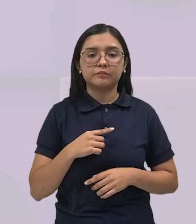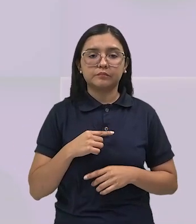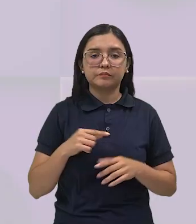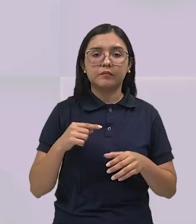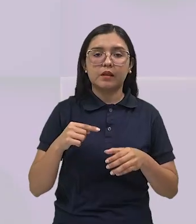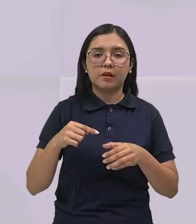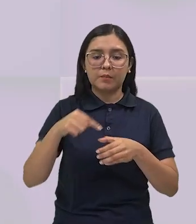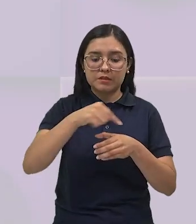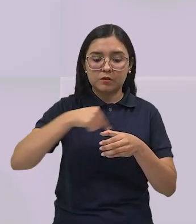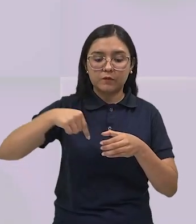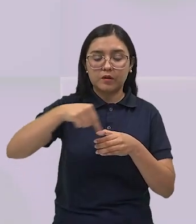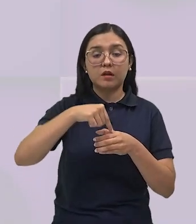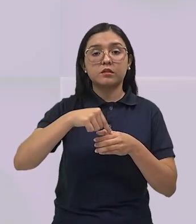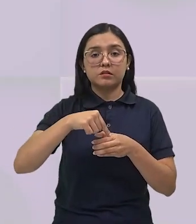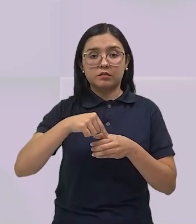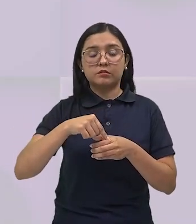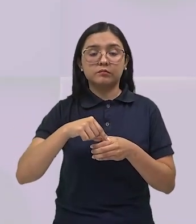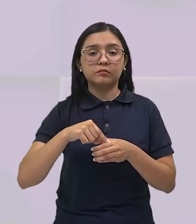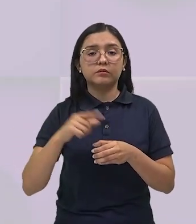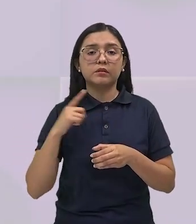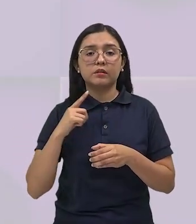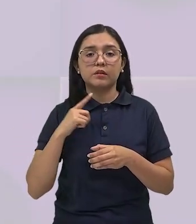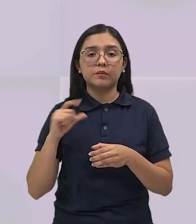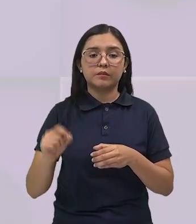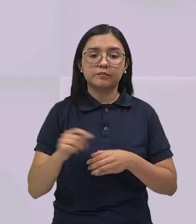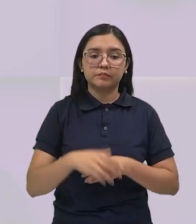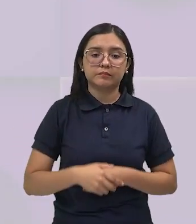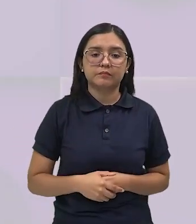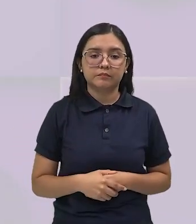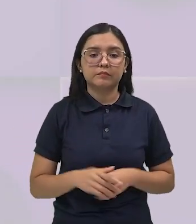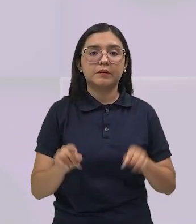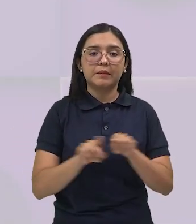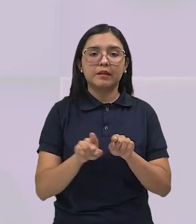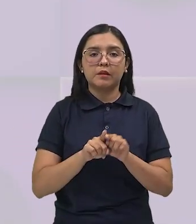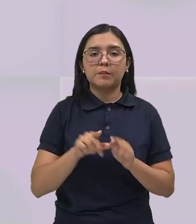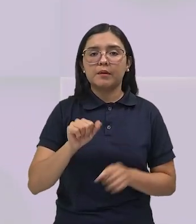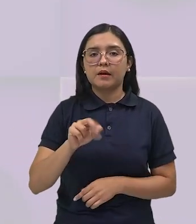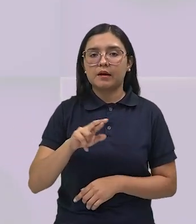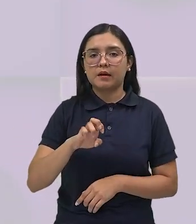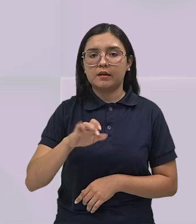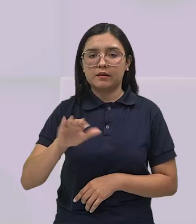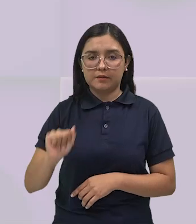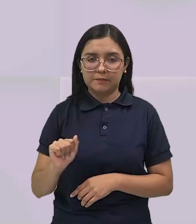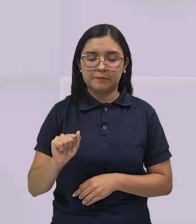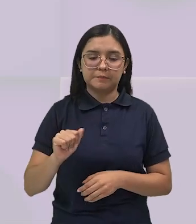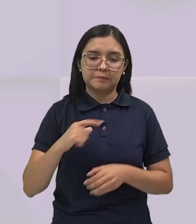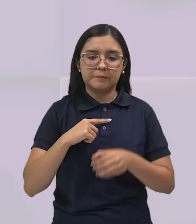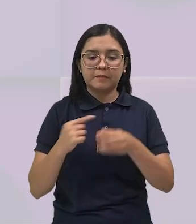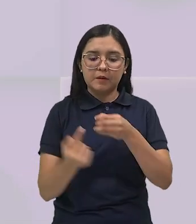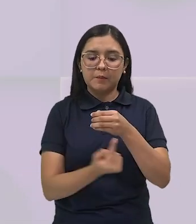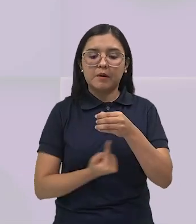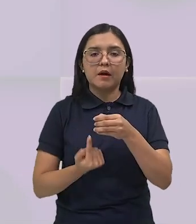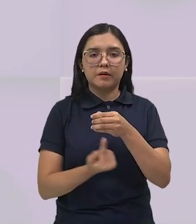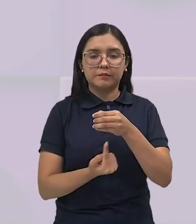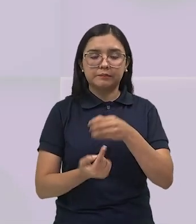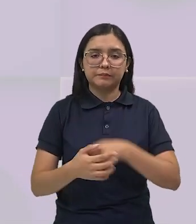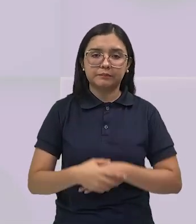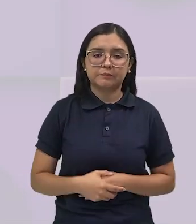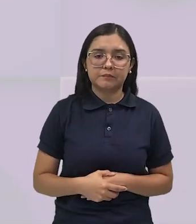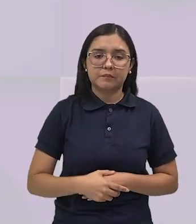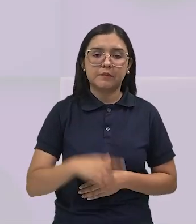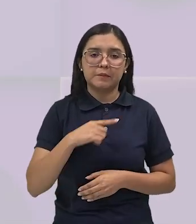e automaticamente nós temos uma área, né, de ocupação dessa base que é para